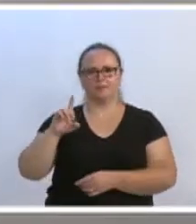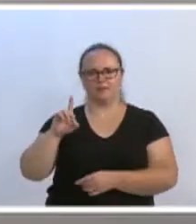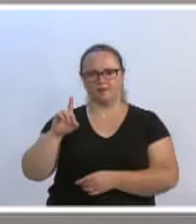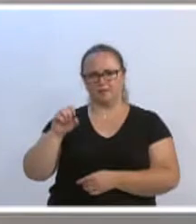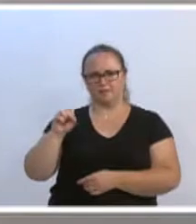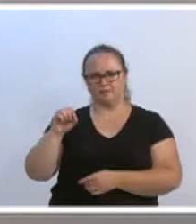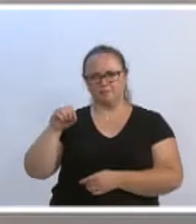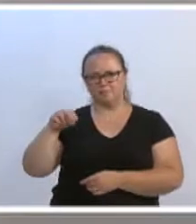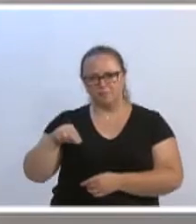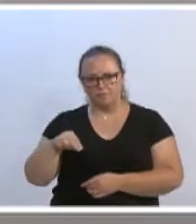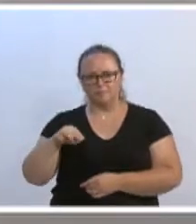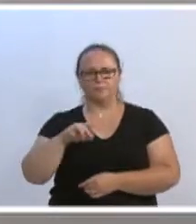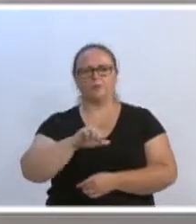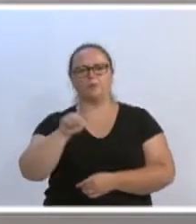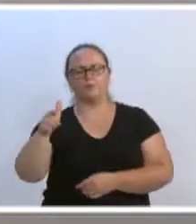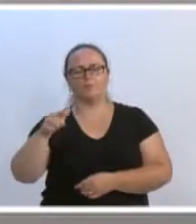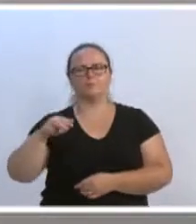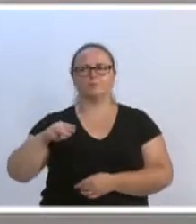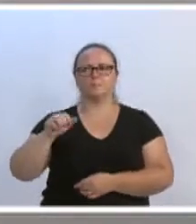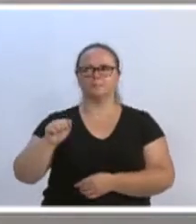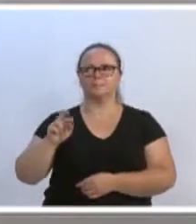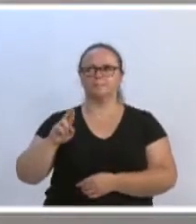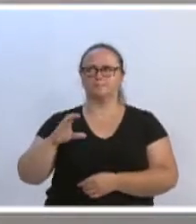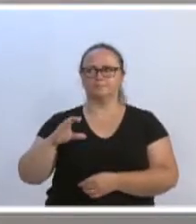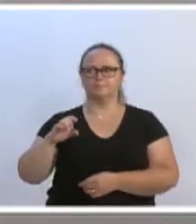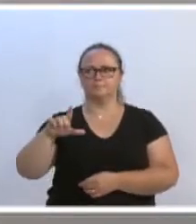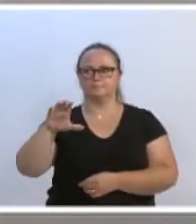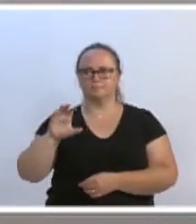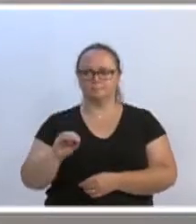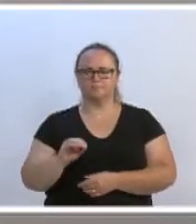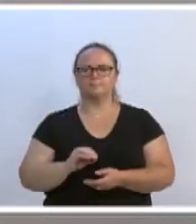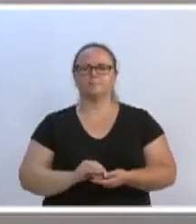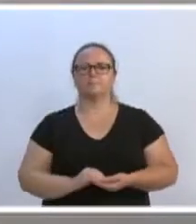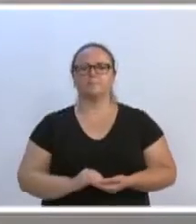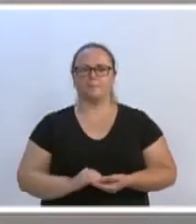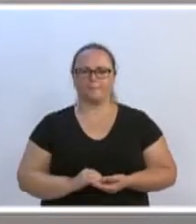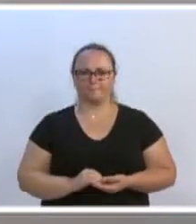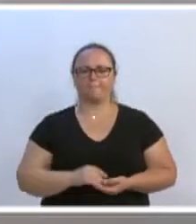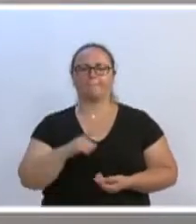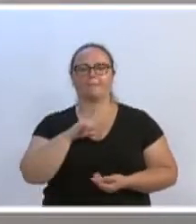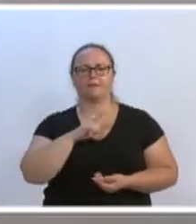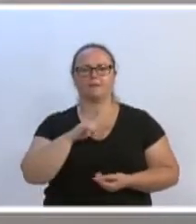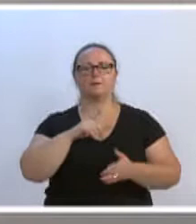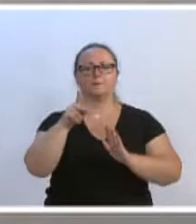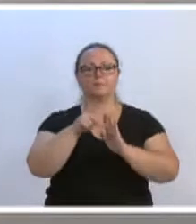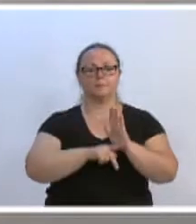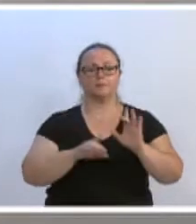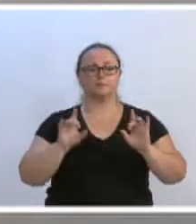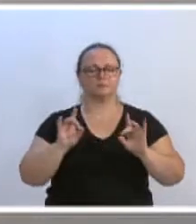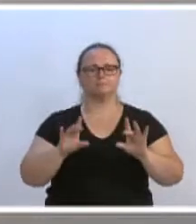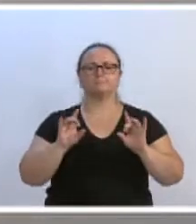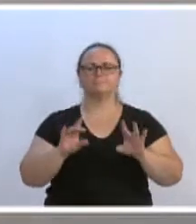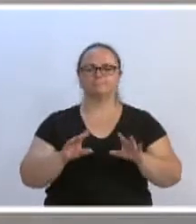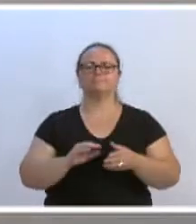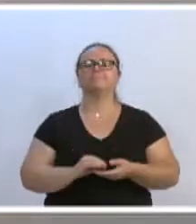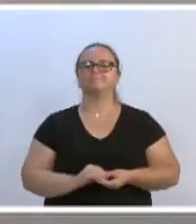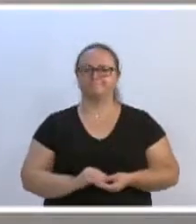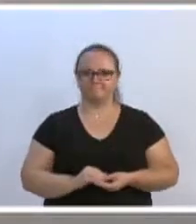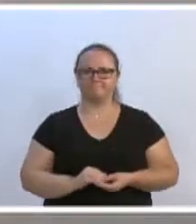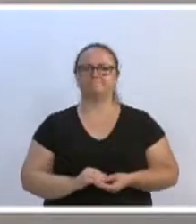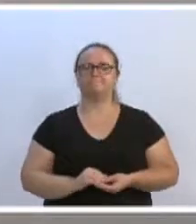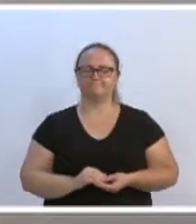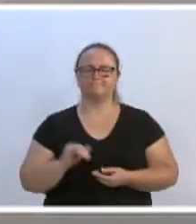no seterb e na secretaria de mobilidade sustentável e projetos especiais muito importante